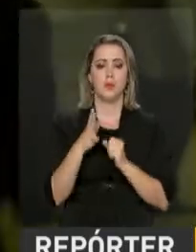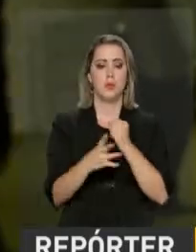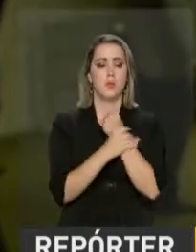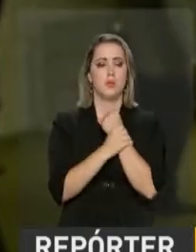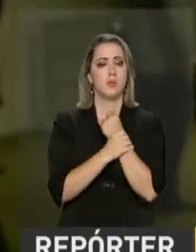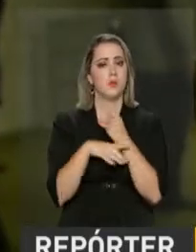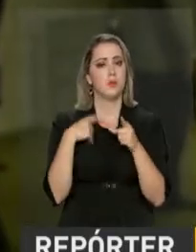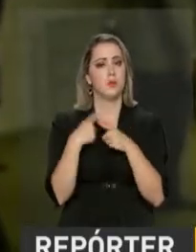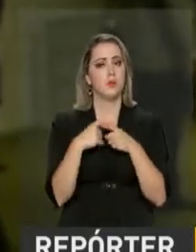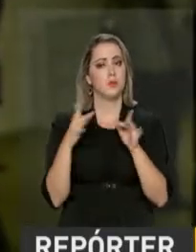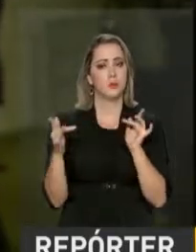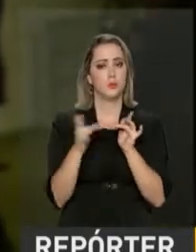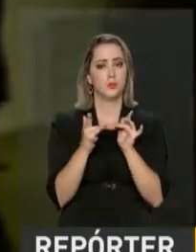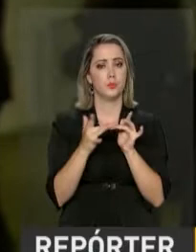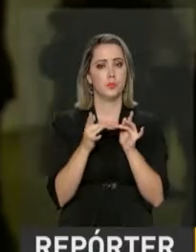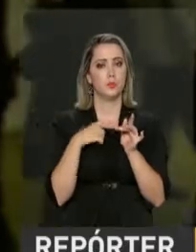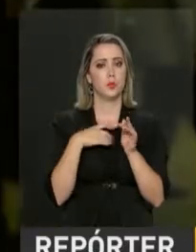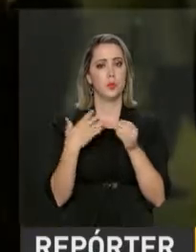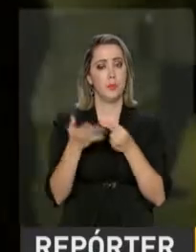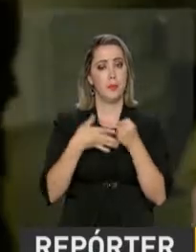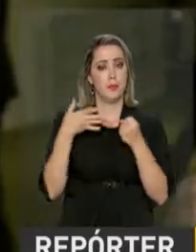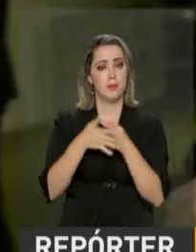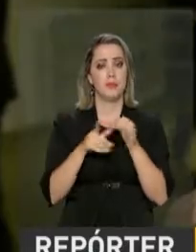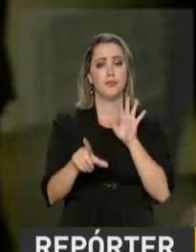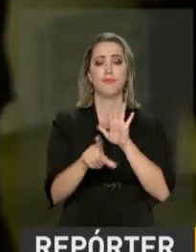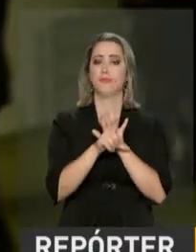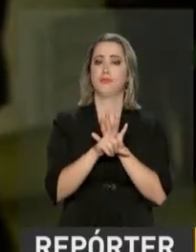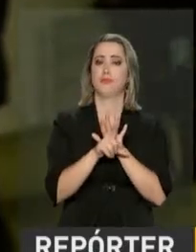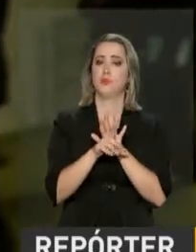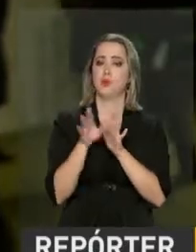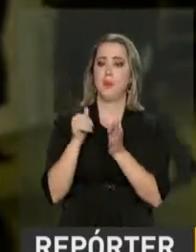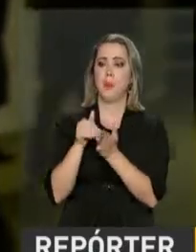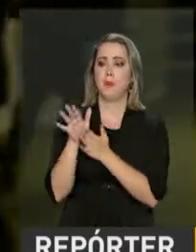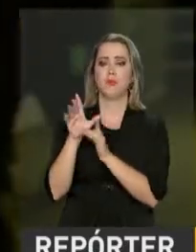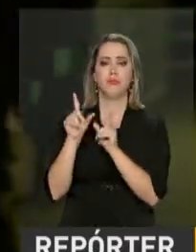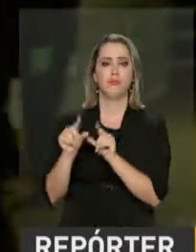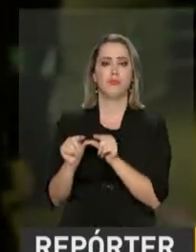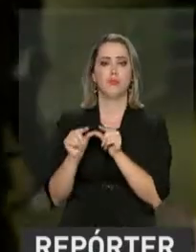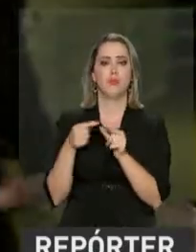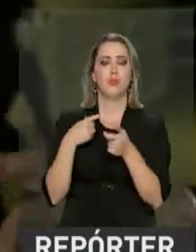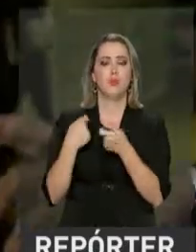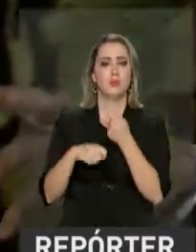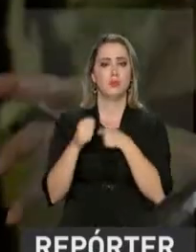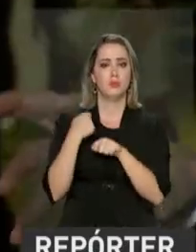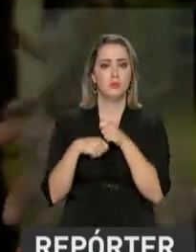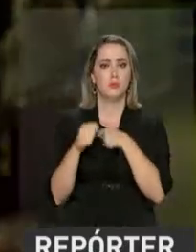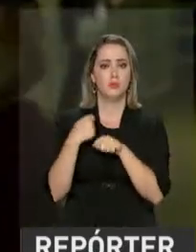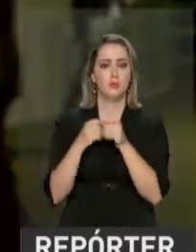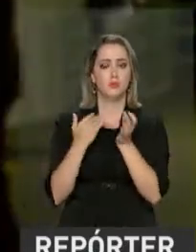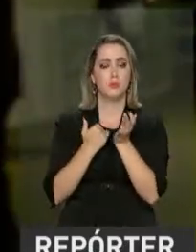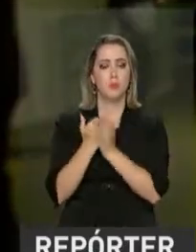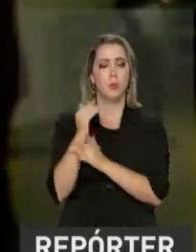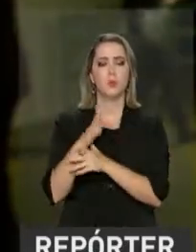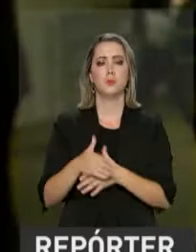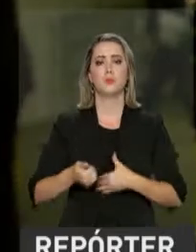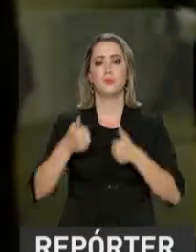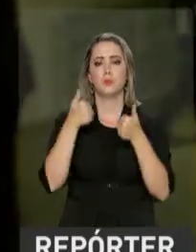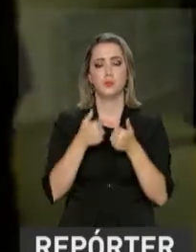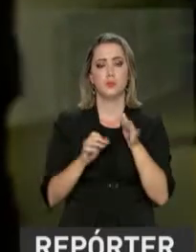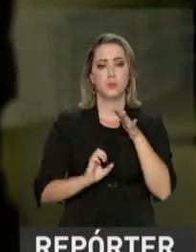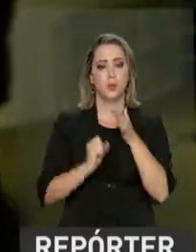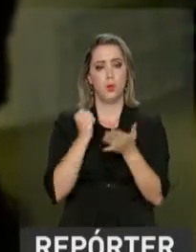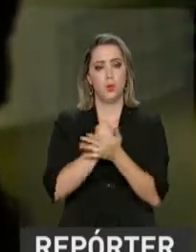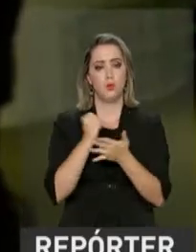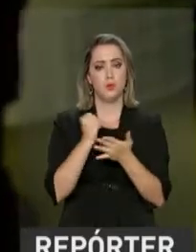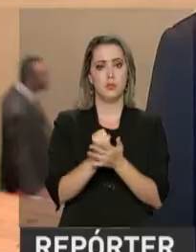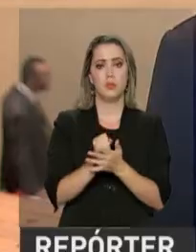o acordo que fizer vai ter base legal então ele vai demitir - e como a economia está começando a melhorar ele vai empregar com